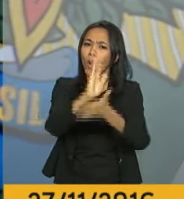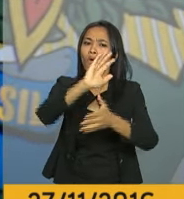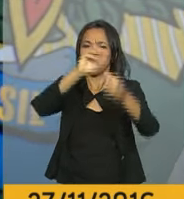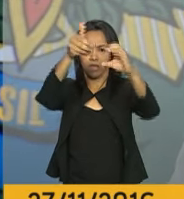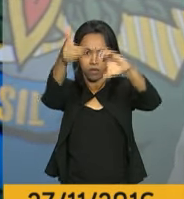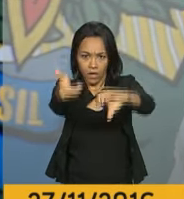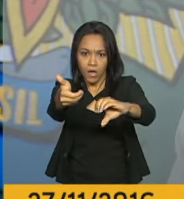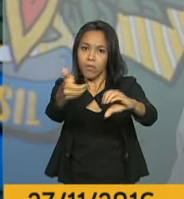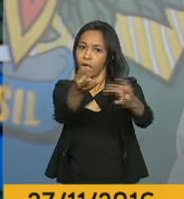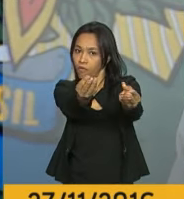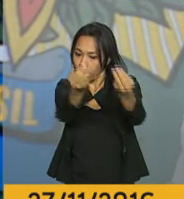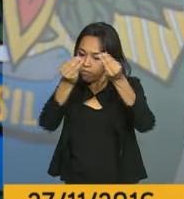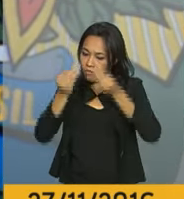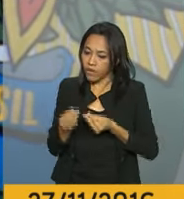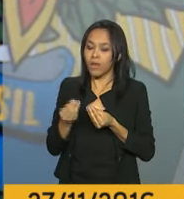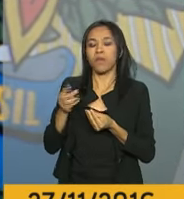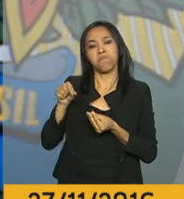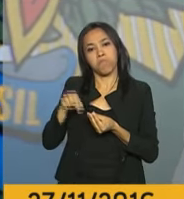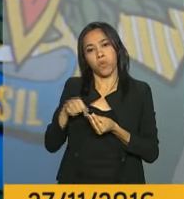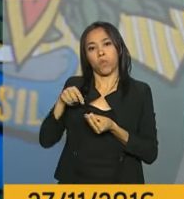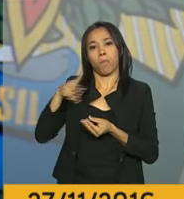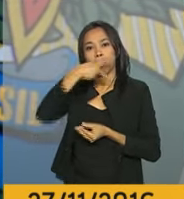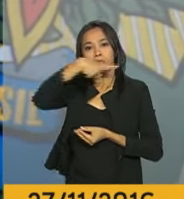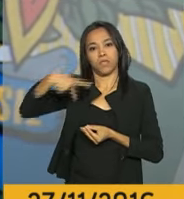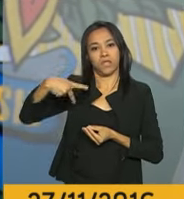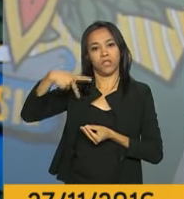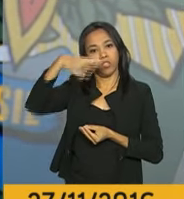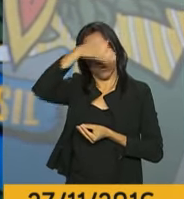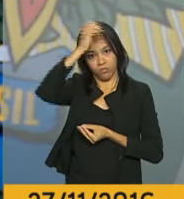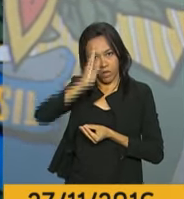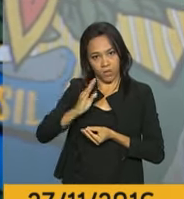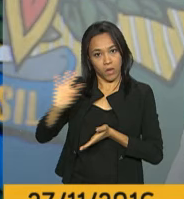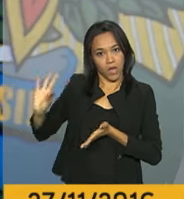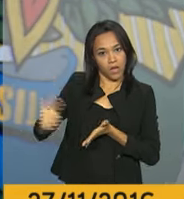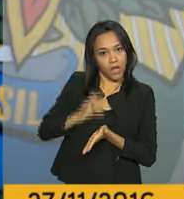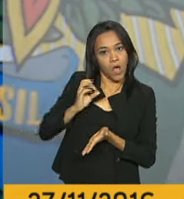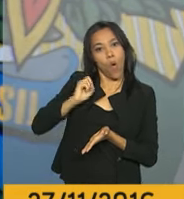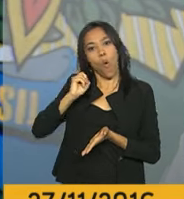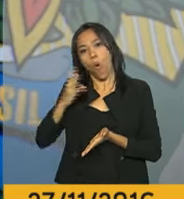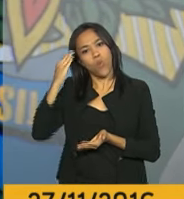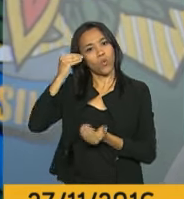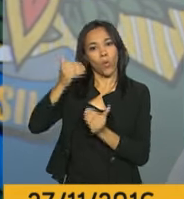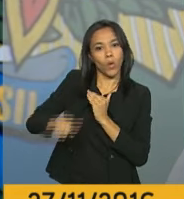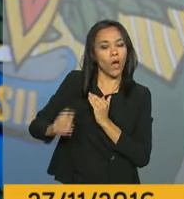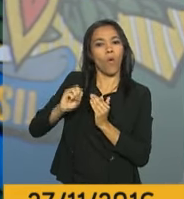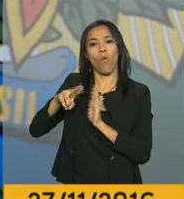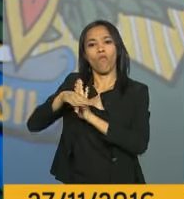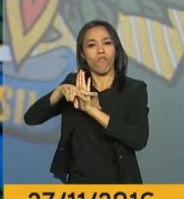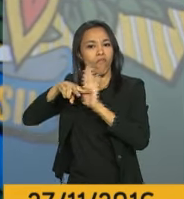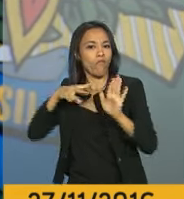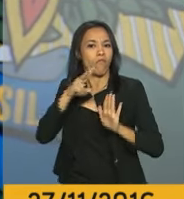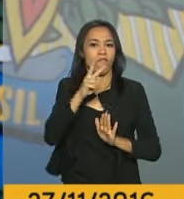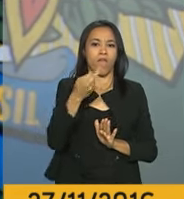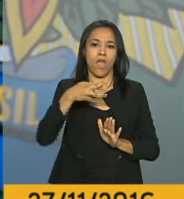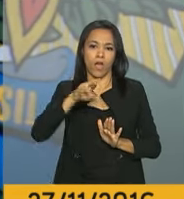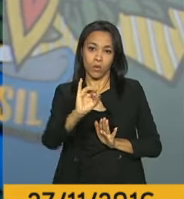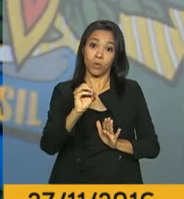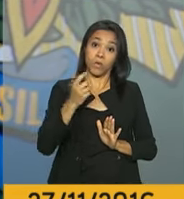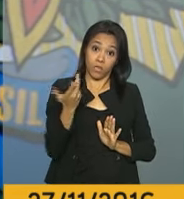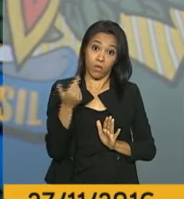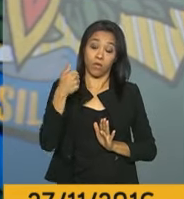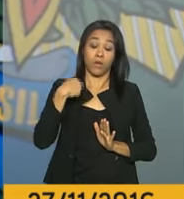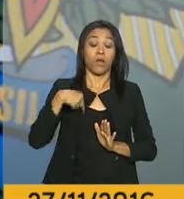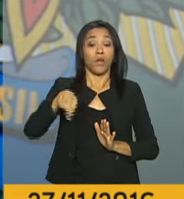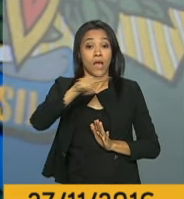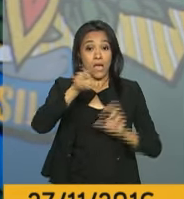do presidente, e o presidente da Câmara e o presidente do Senado concordam no sentido de que essa